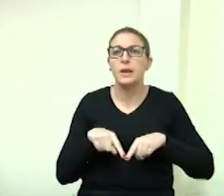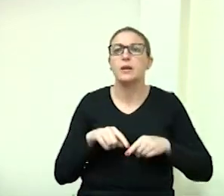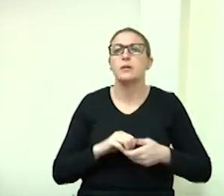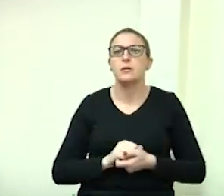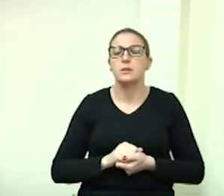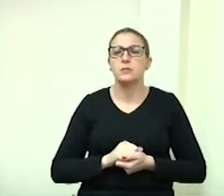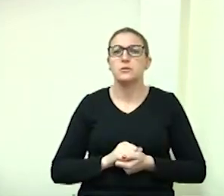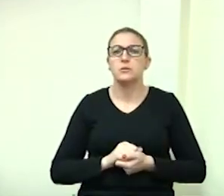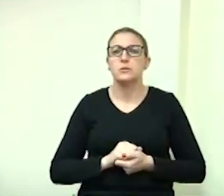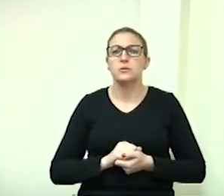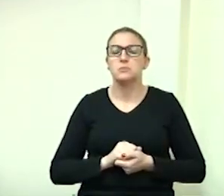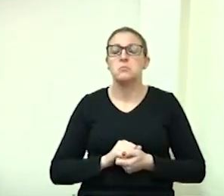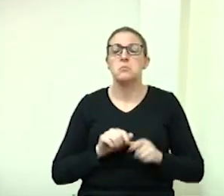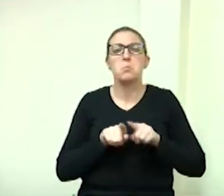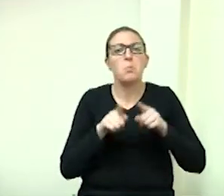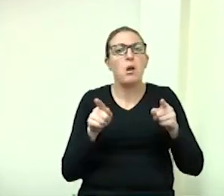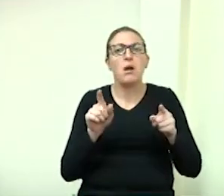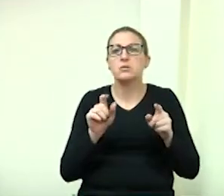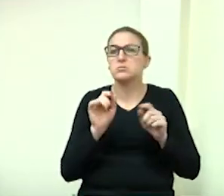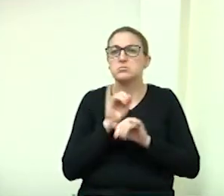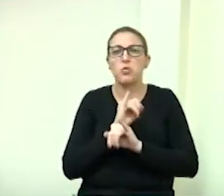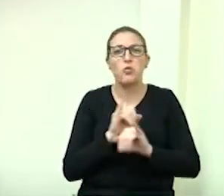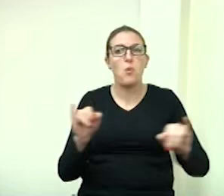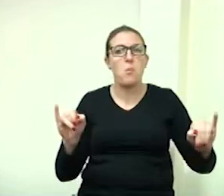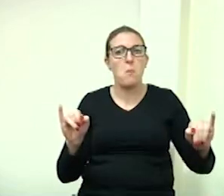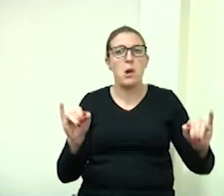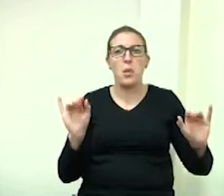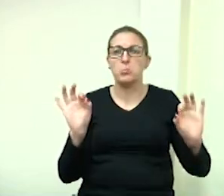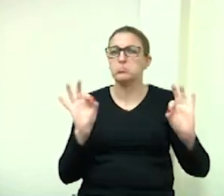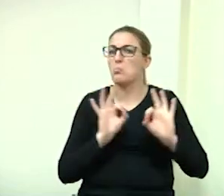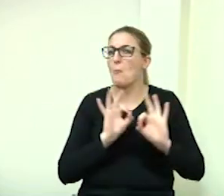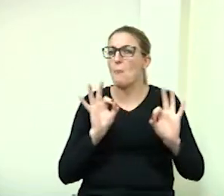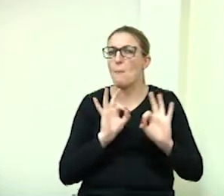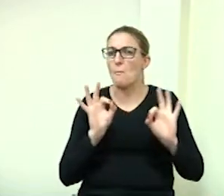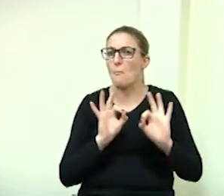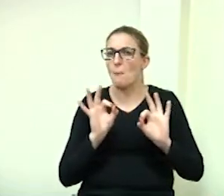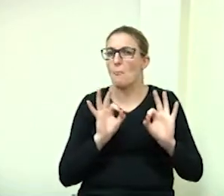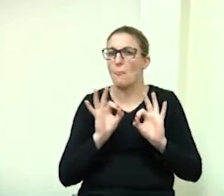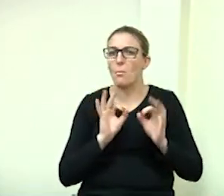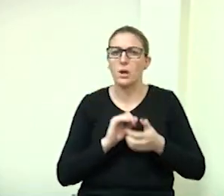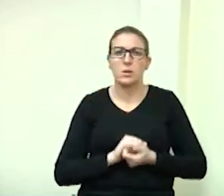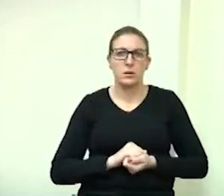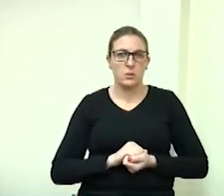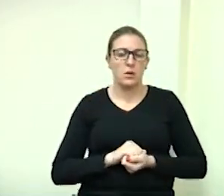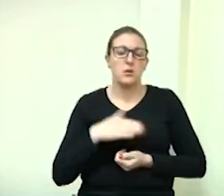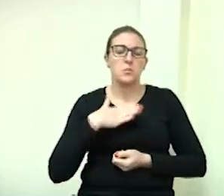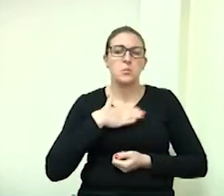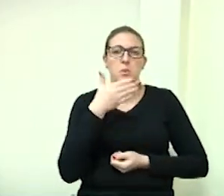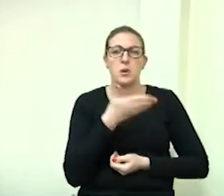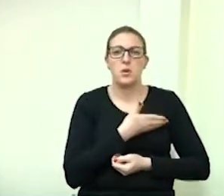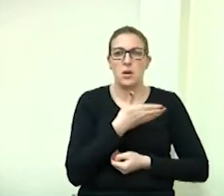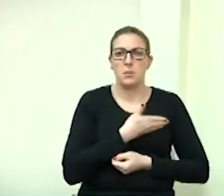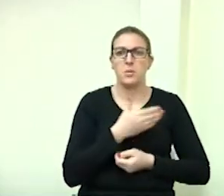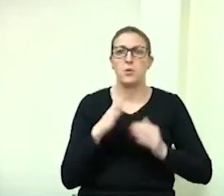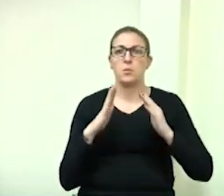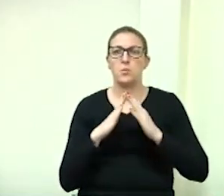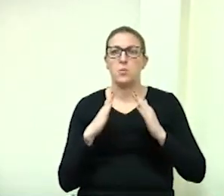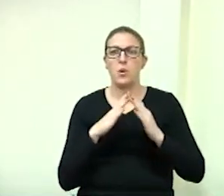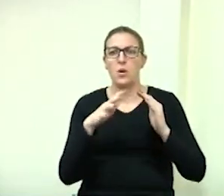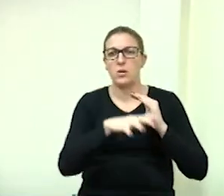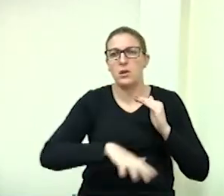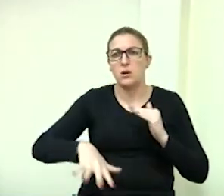e não se fala nada e aí o meu amigo que mora lá na minha região